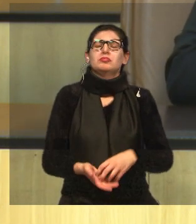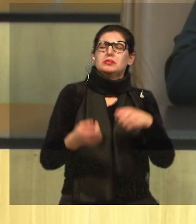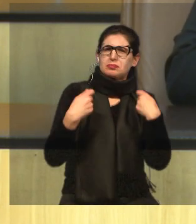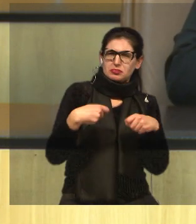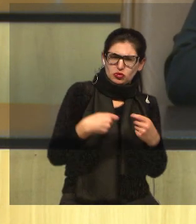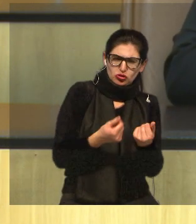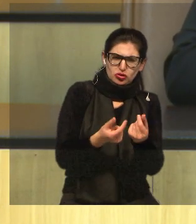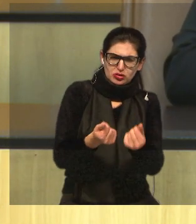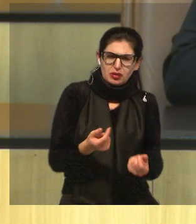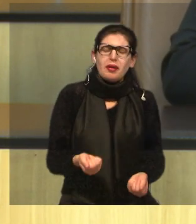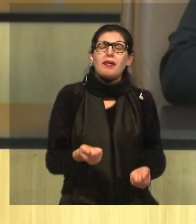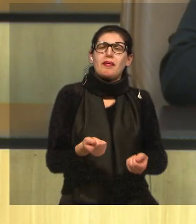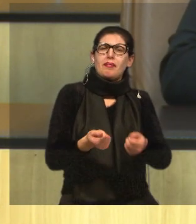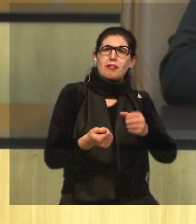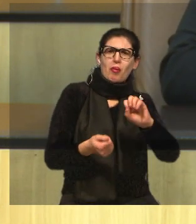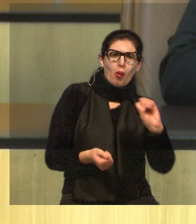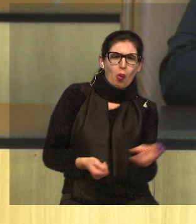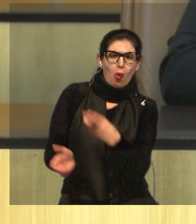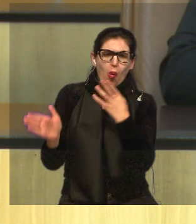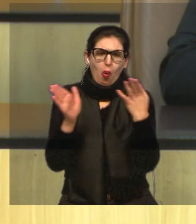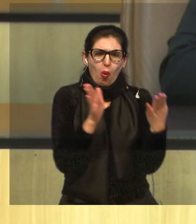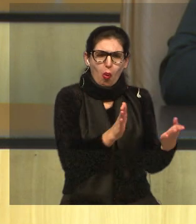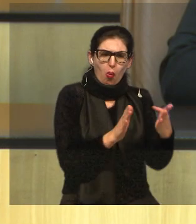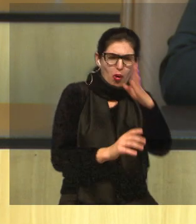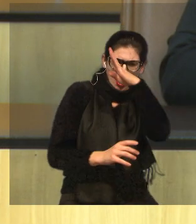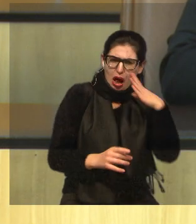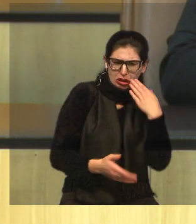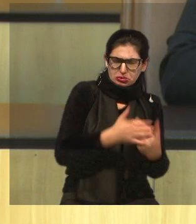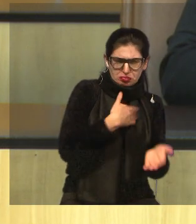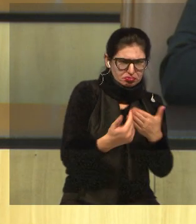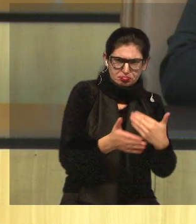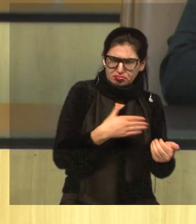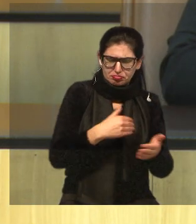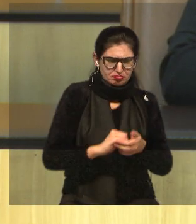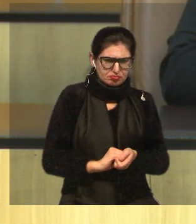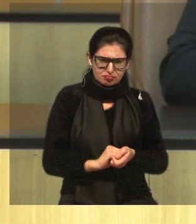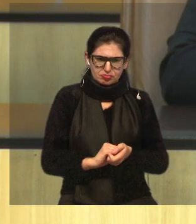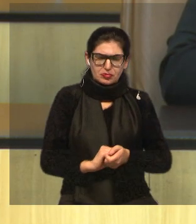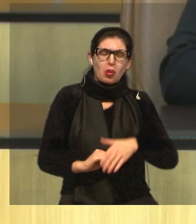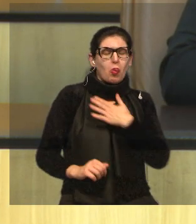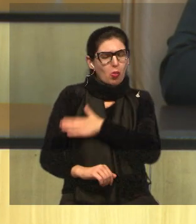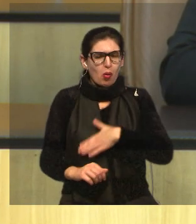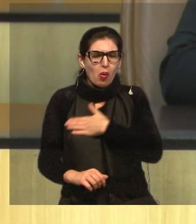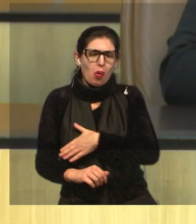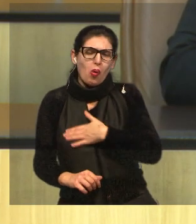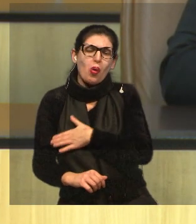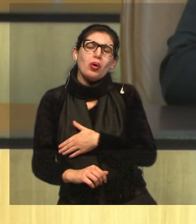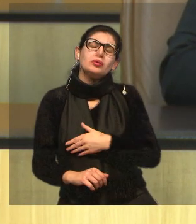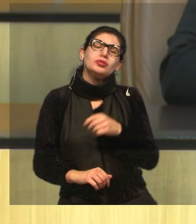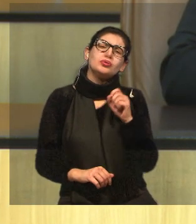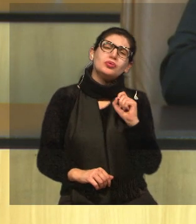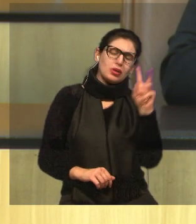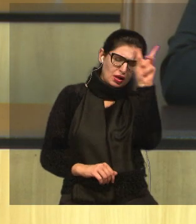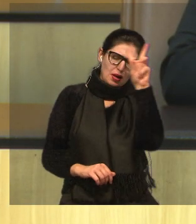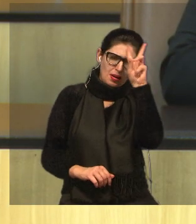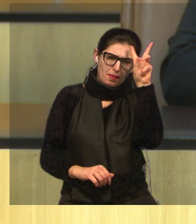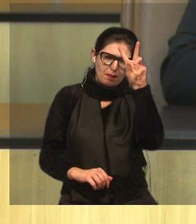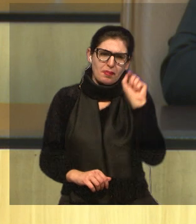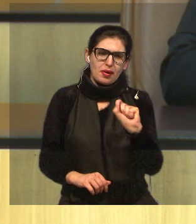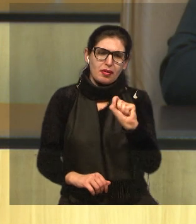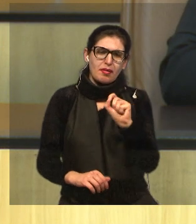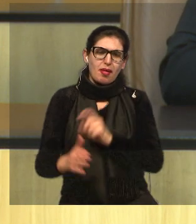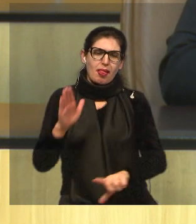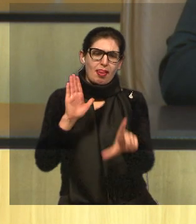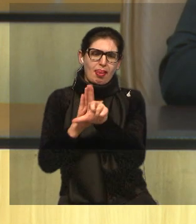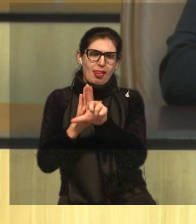lucrativos. Porque é ali que desenvolve o ser humano. Eu gosto muito de lembrar, quando eu lembro do